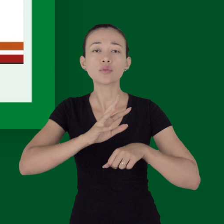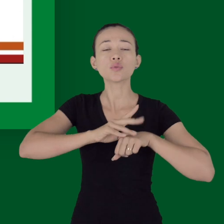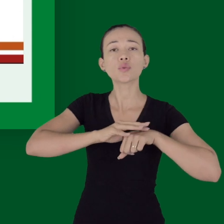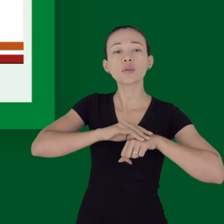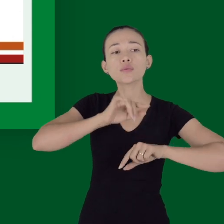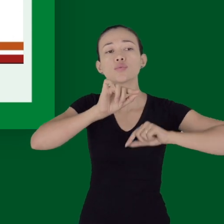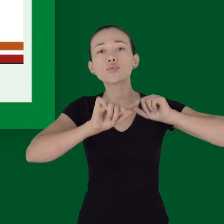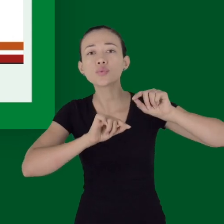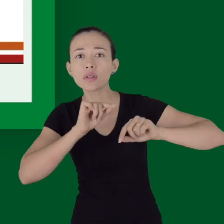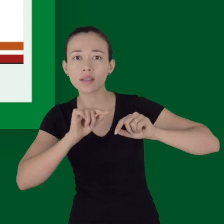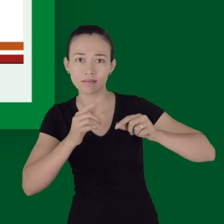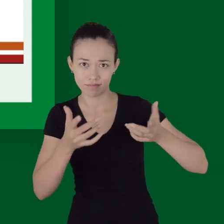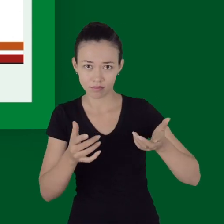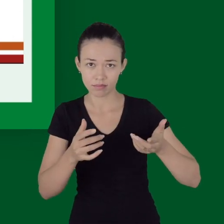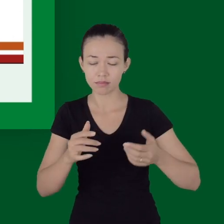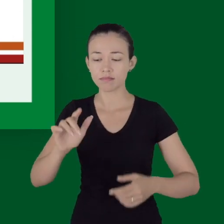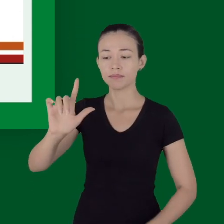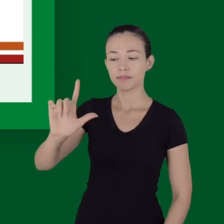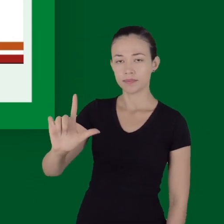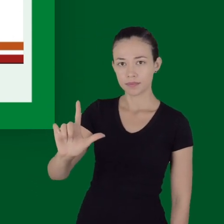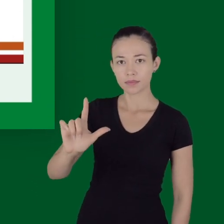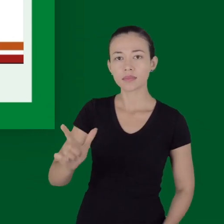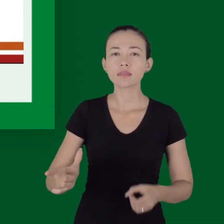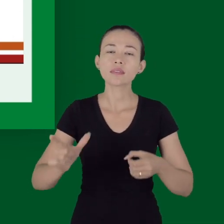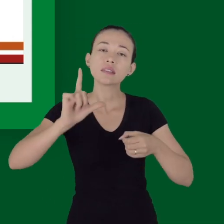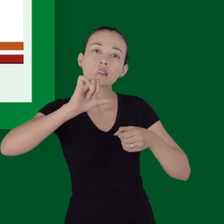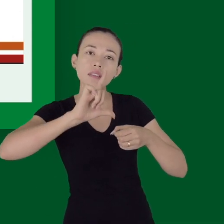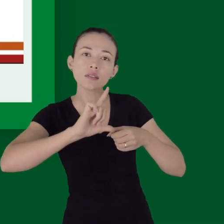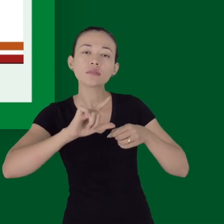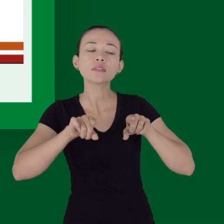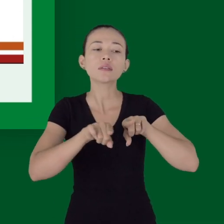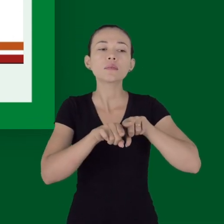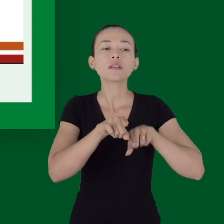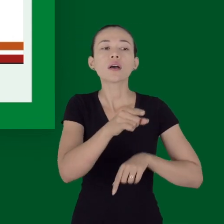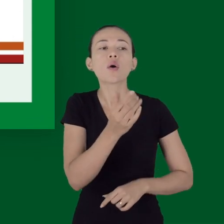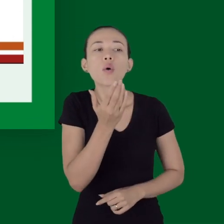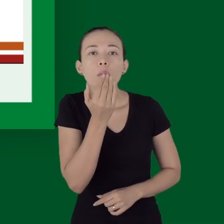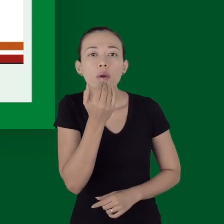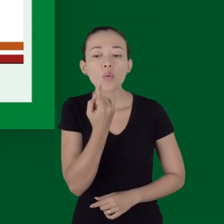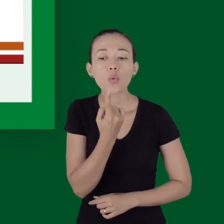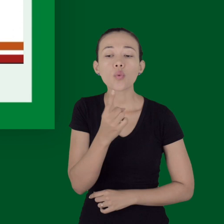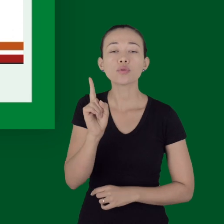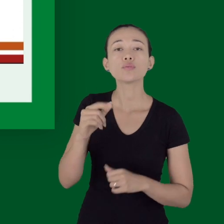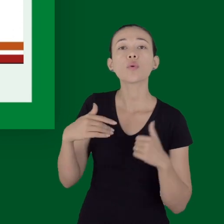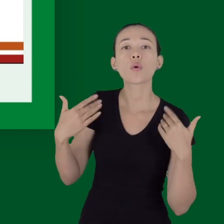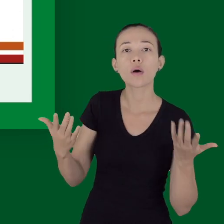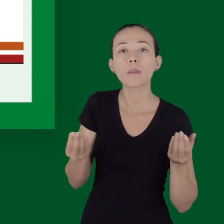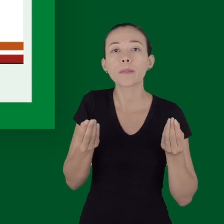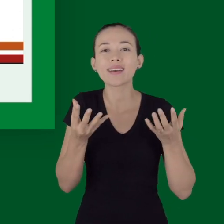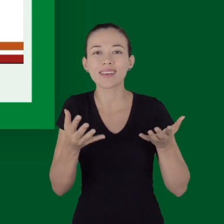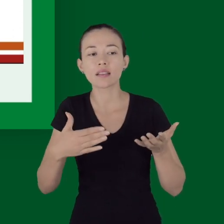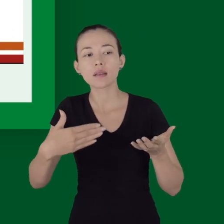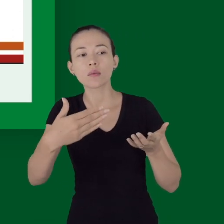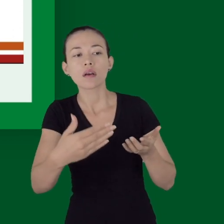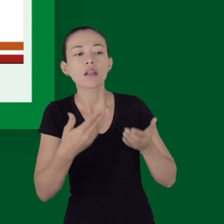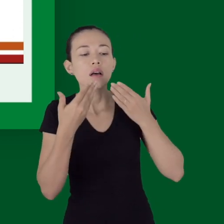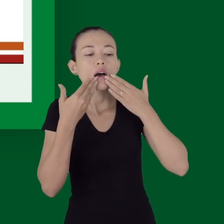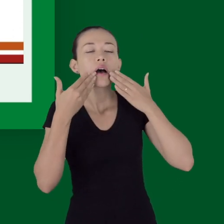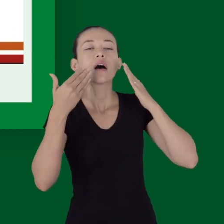tem sequela. Líquidos, última refeição, se é para via aérea, né, para estômago cheio, pensar